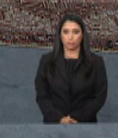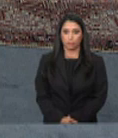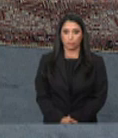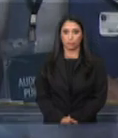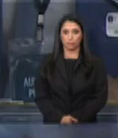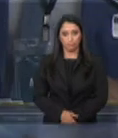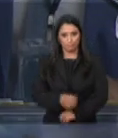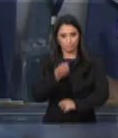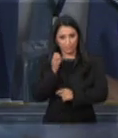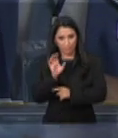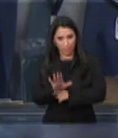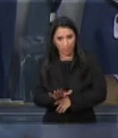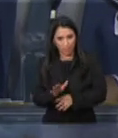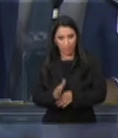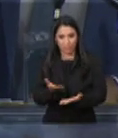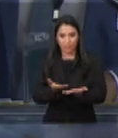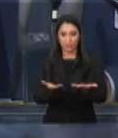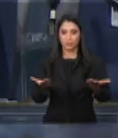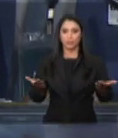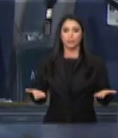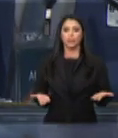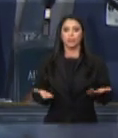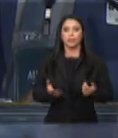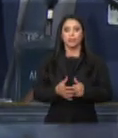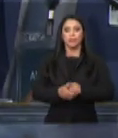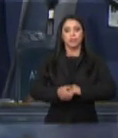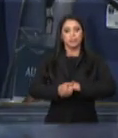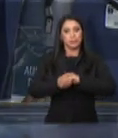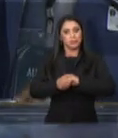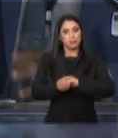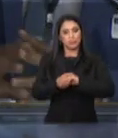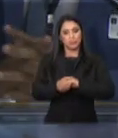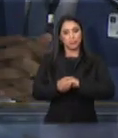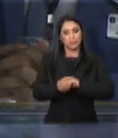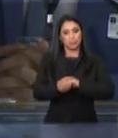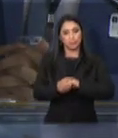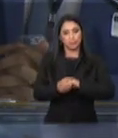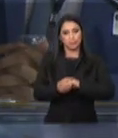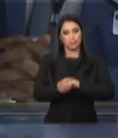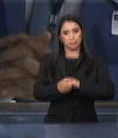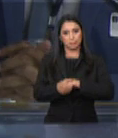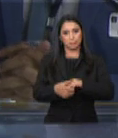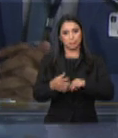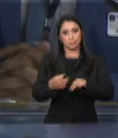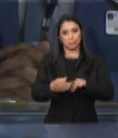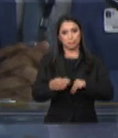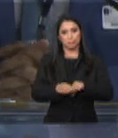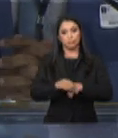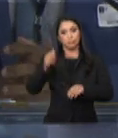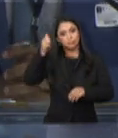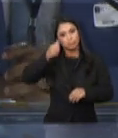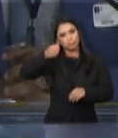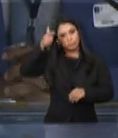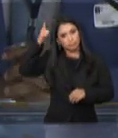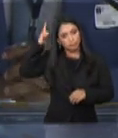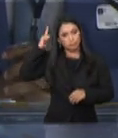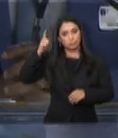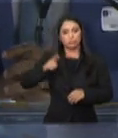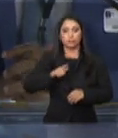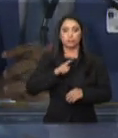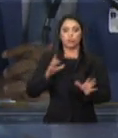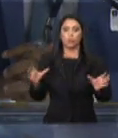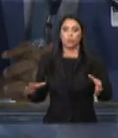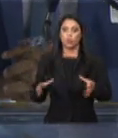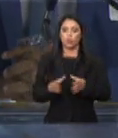Boa tarde a todas as pessoas quero cumprimentar Excelentíssimo Senhor Ministro Alexandre de Moraes os movimentos de